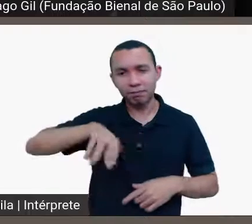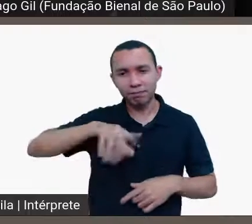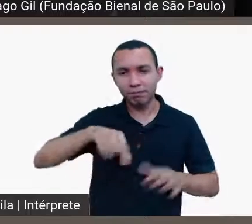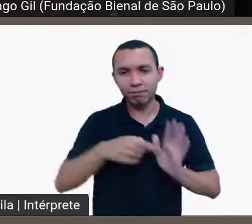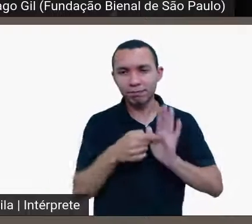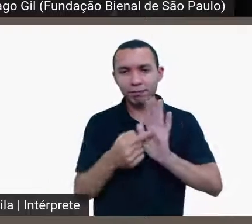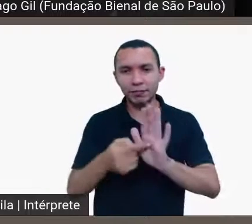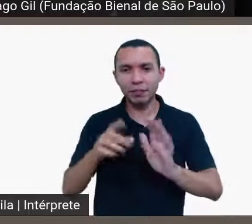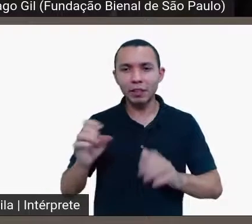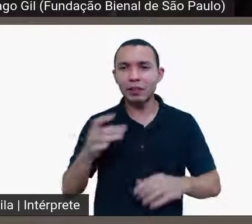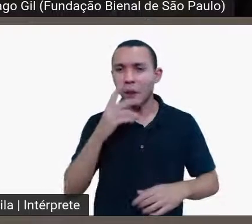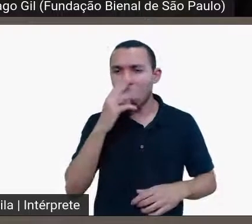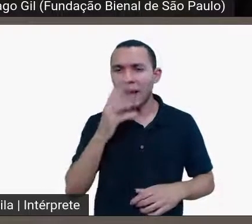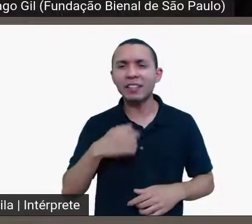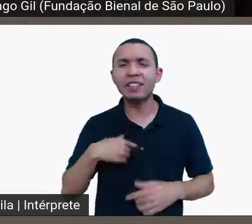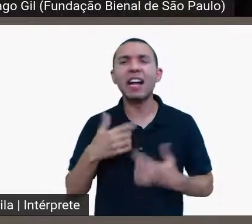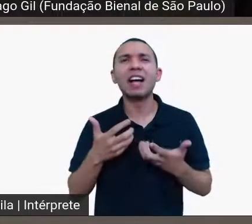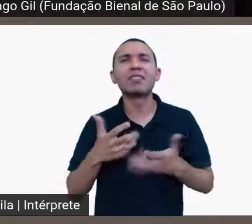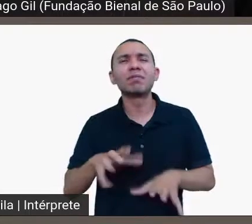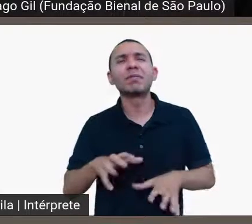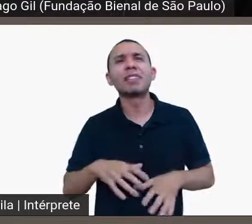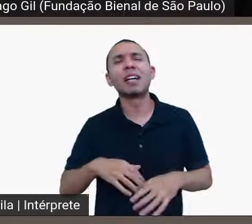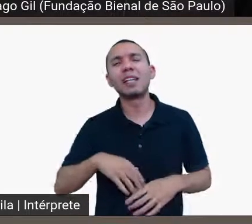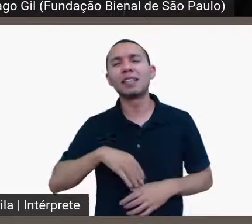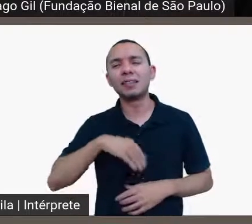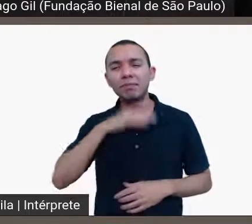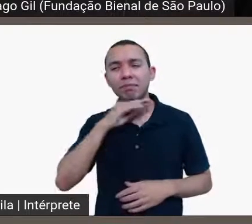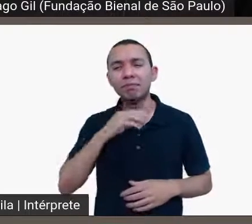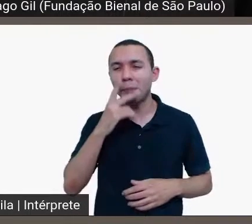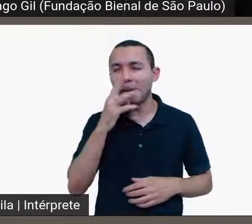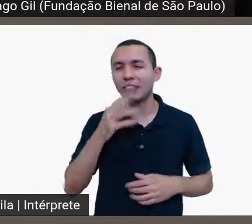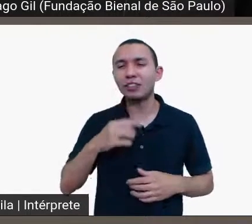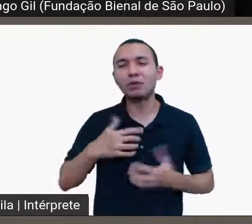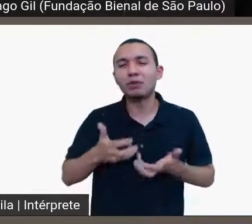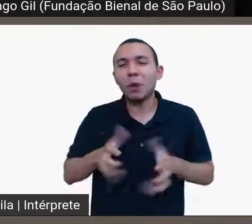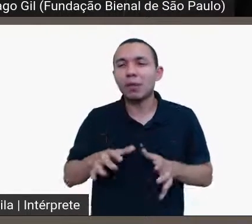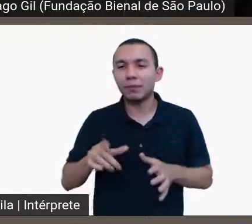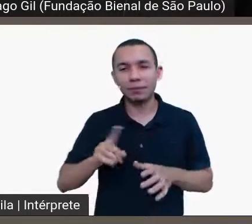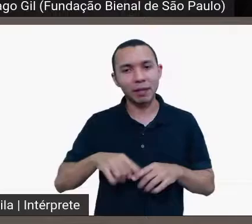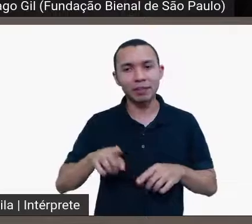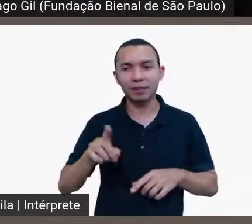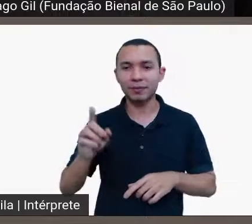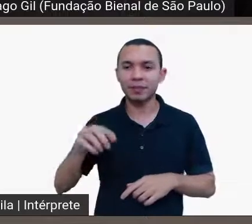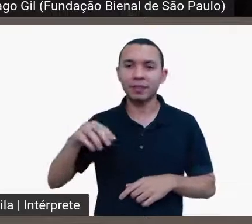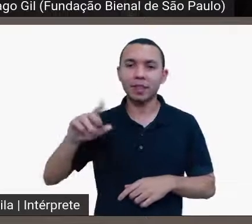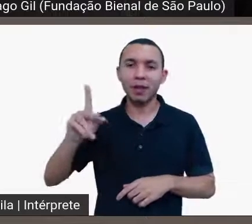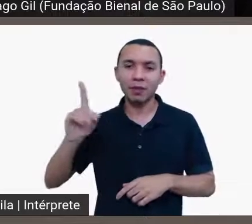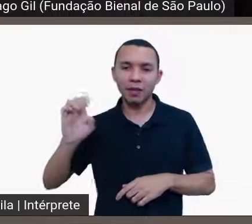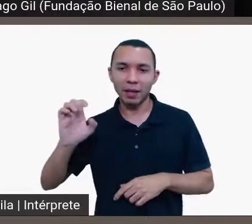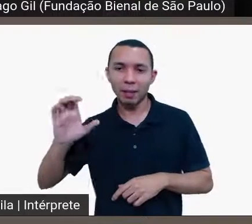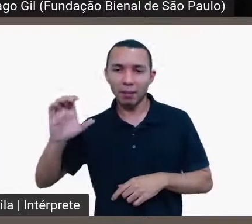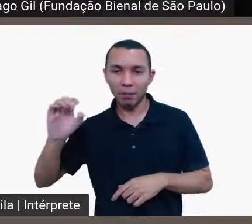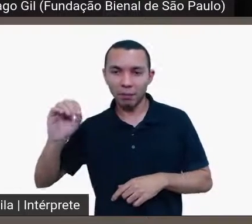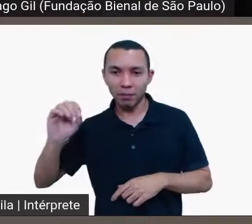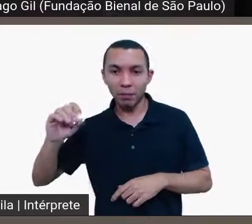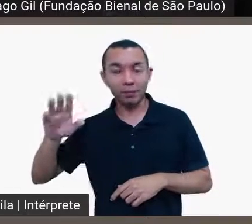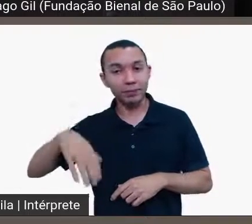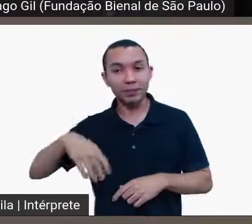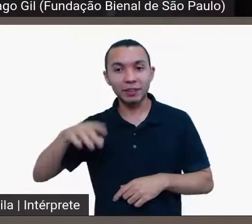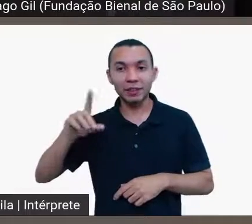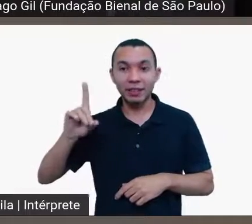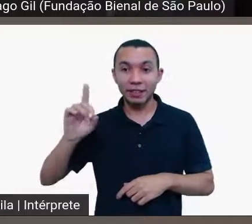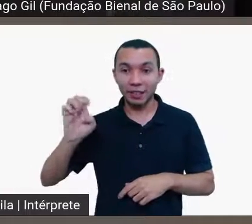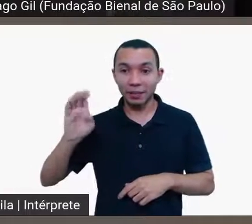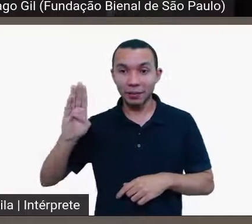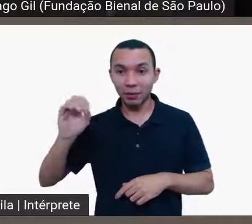uma má vontade em relação à fotografia. E eu acho que o deboche é traço característico, e ele, a capacidade de síntese,